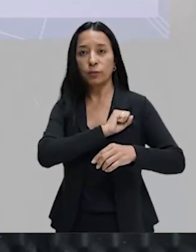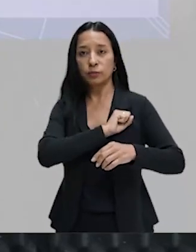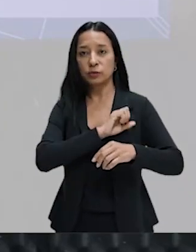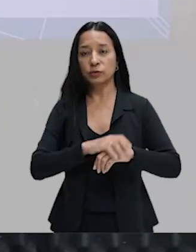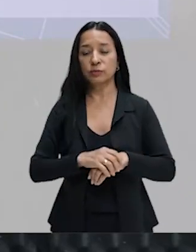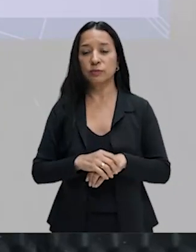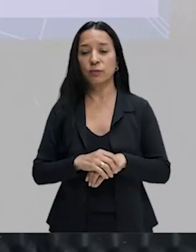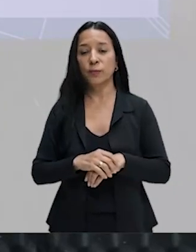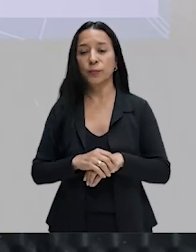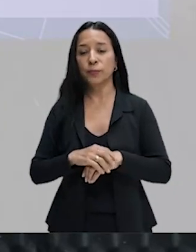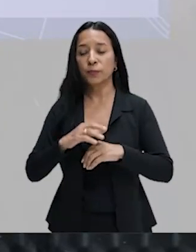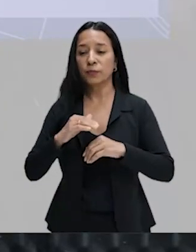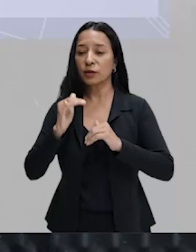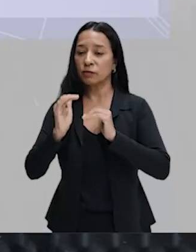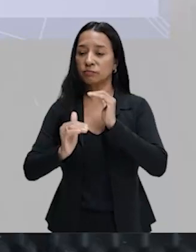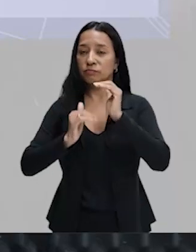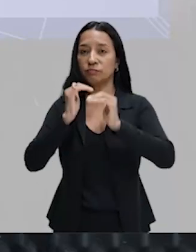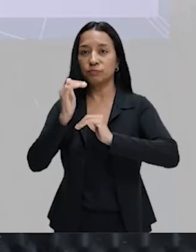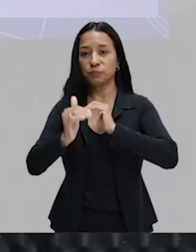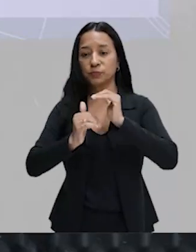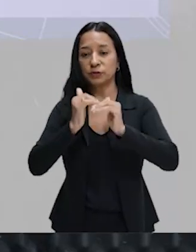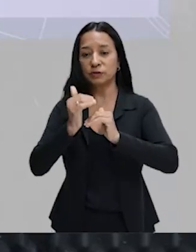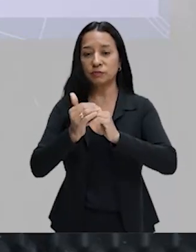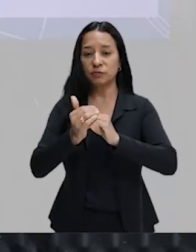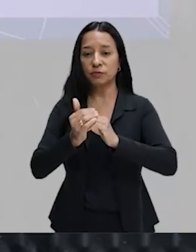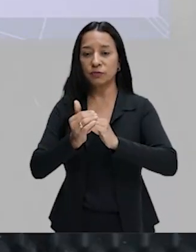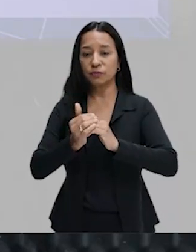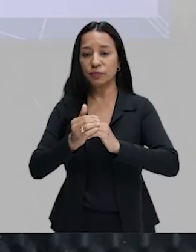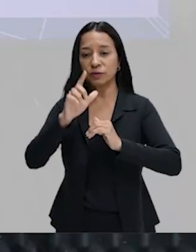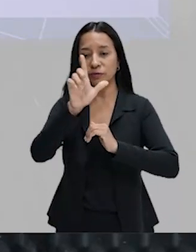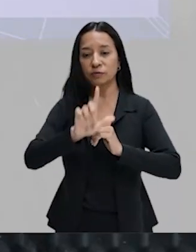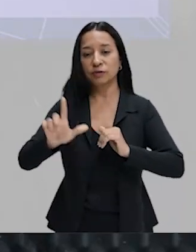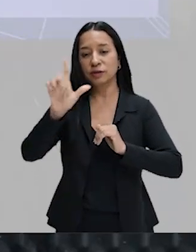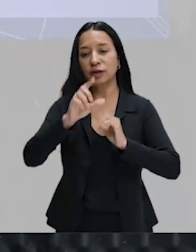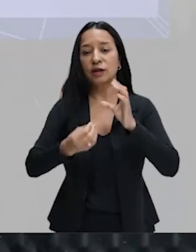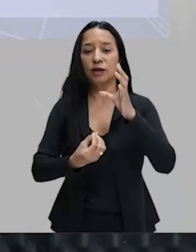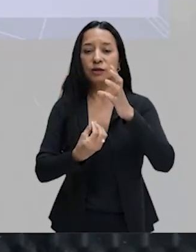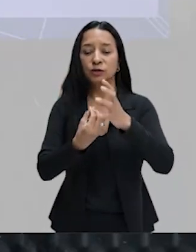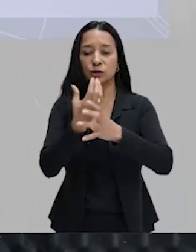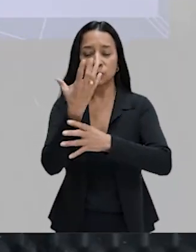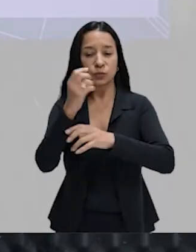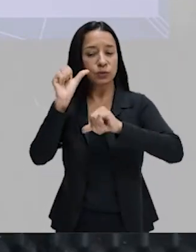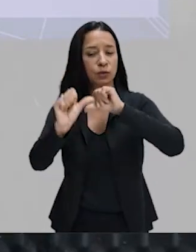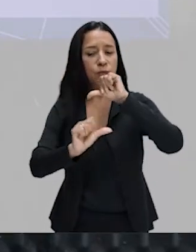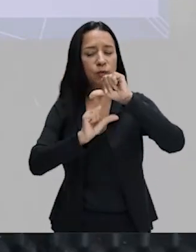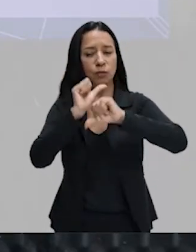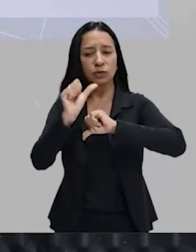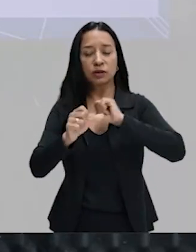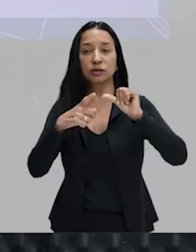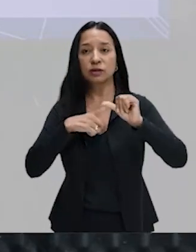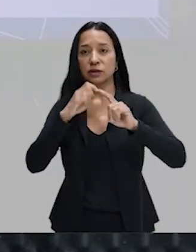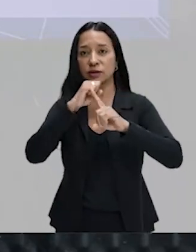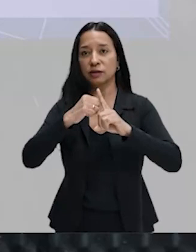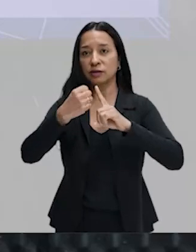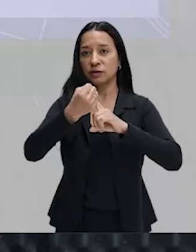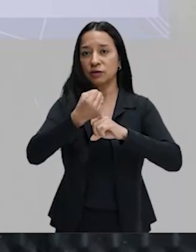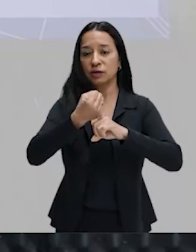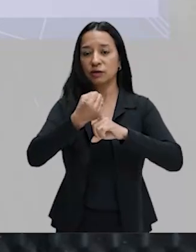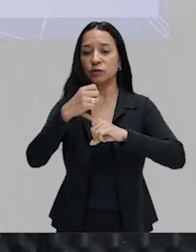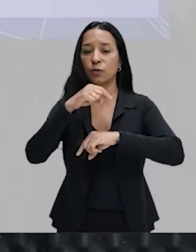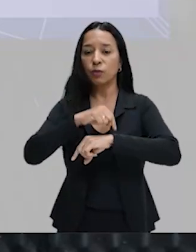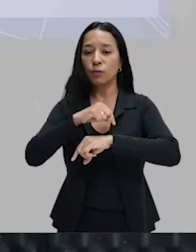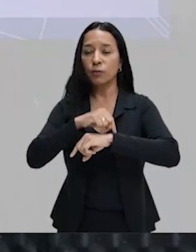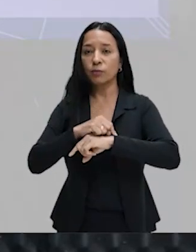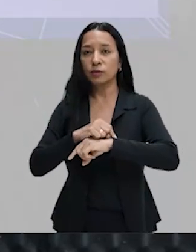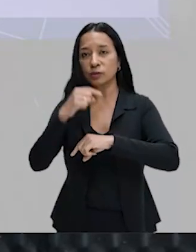os movimentos literários eles surgem também dessa modificação que há na sociedade. Esse momento em que nós